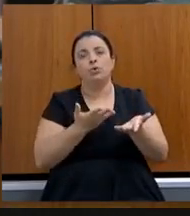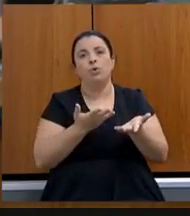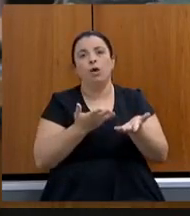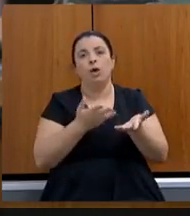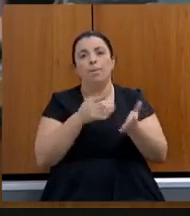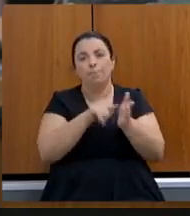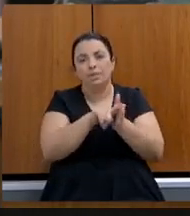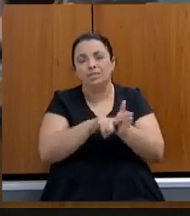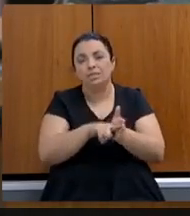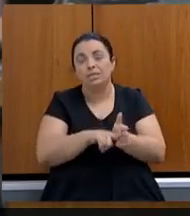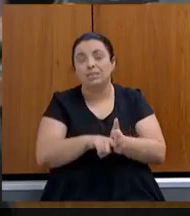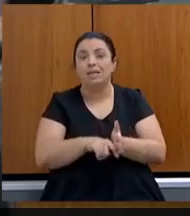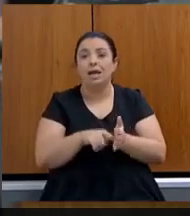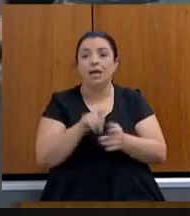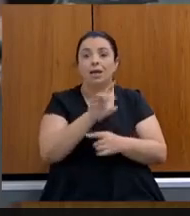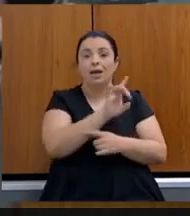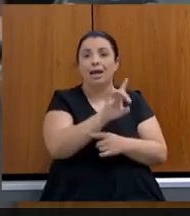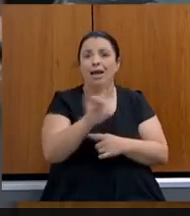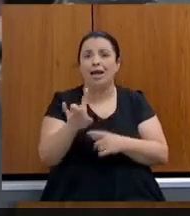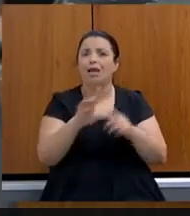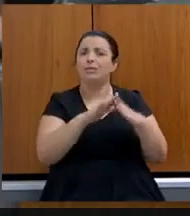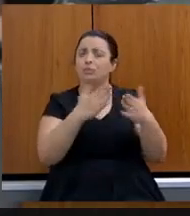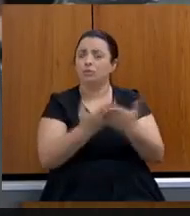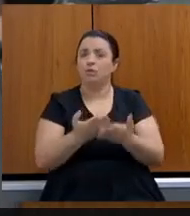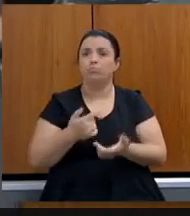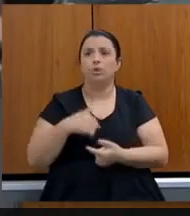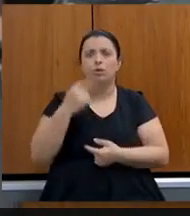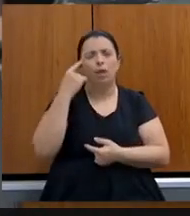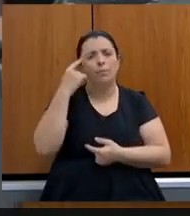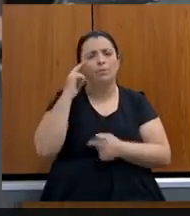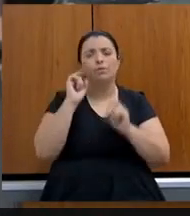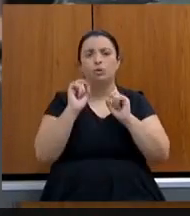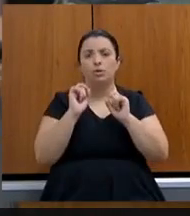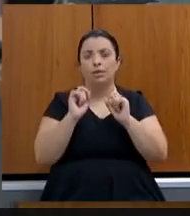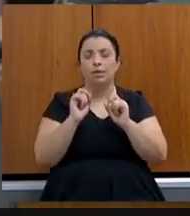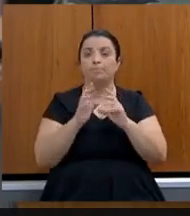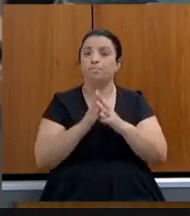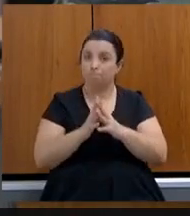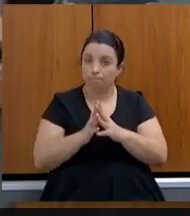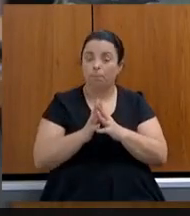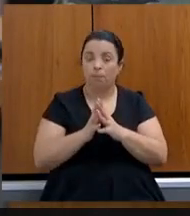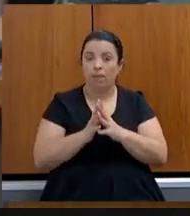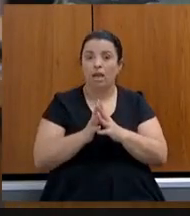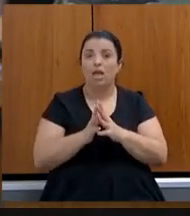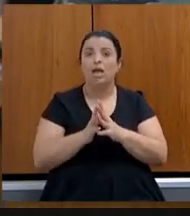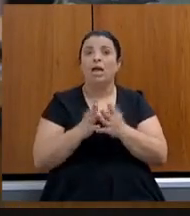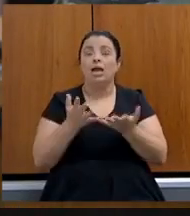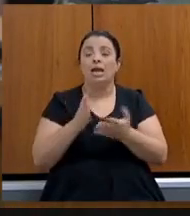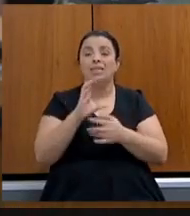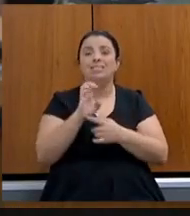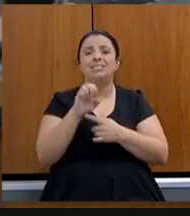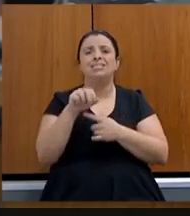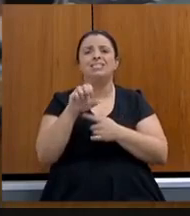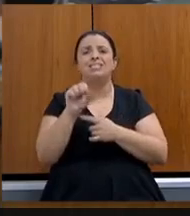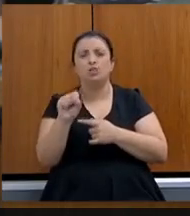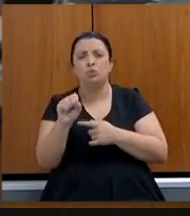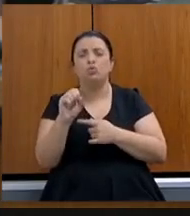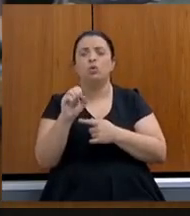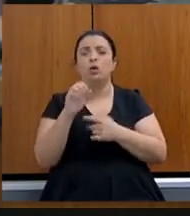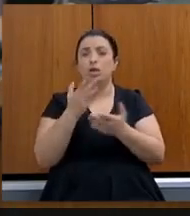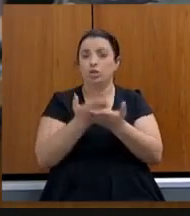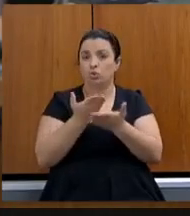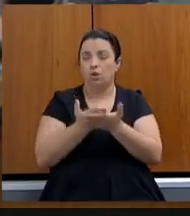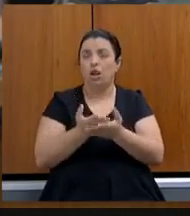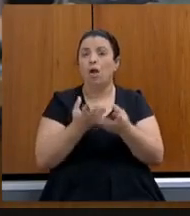de cada uma dessas escolas porque eu tava pensando aqui deputada que deve acontecer em relação à Censo escolar grande parte